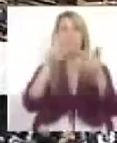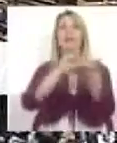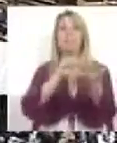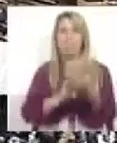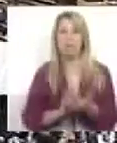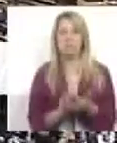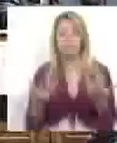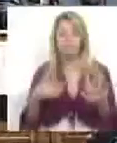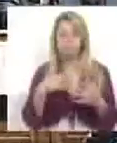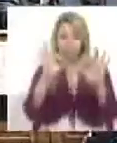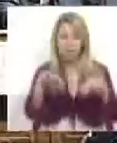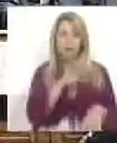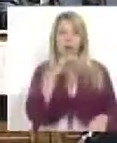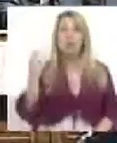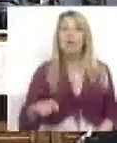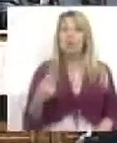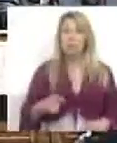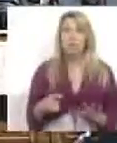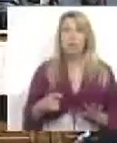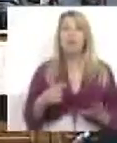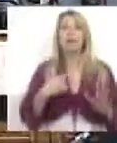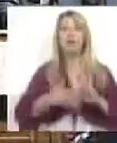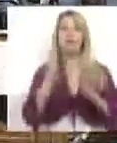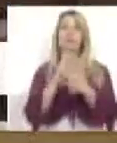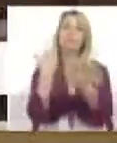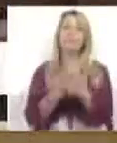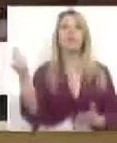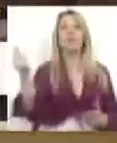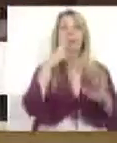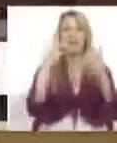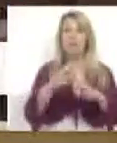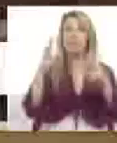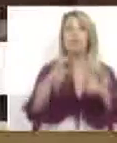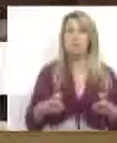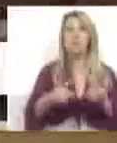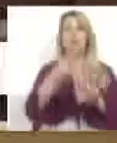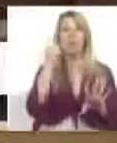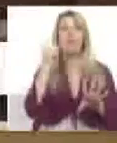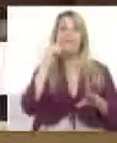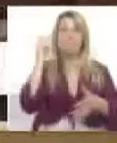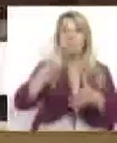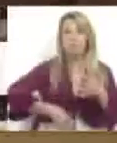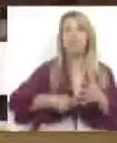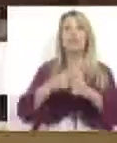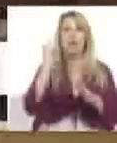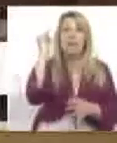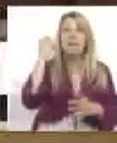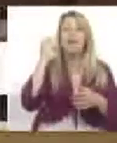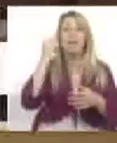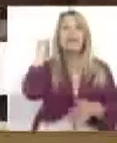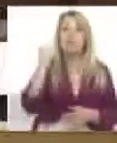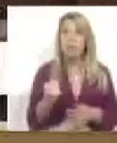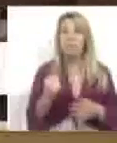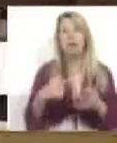Finalmente, Sr. Presidente, e para terminar, é urgente dotar as unidades de investigação fiscal e criminal dos meios financeiros e humanos, mas também